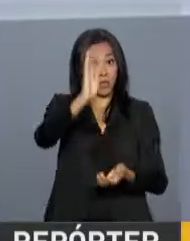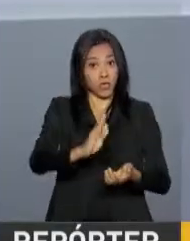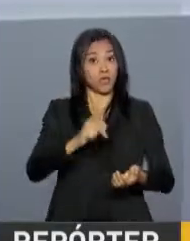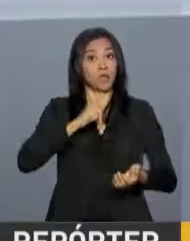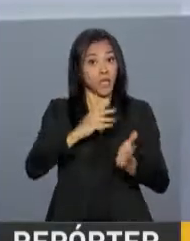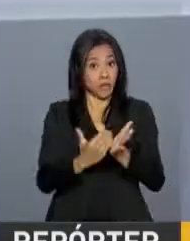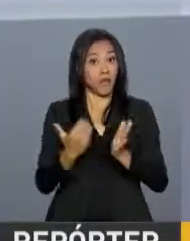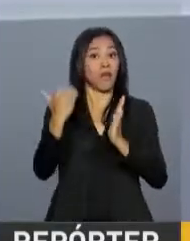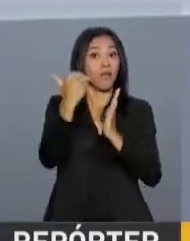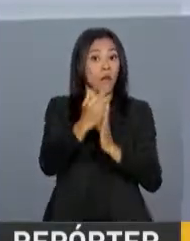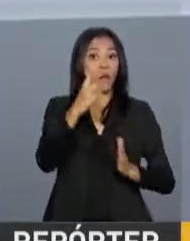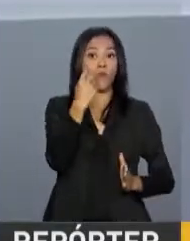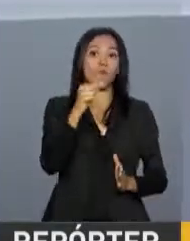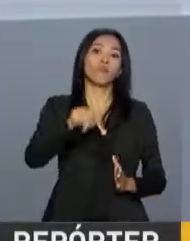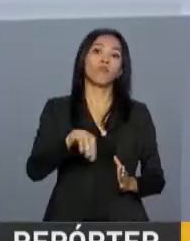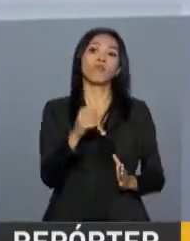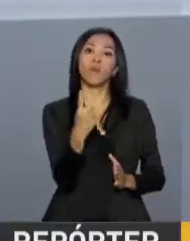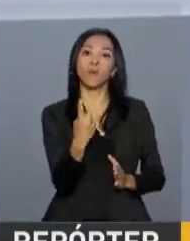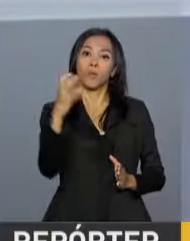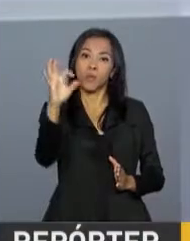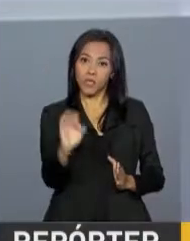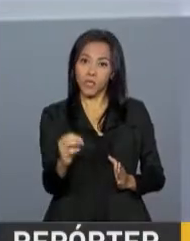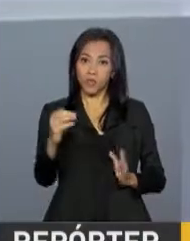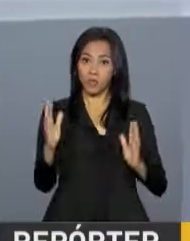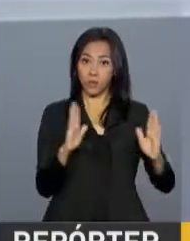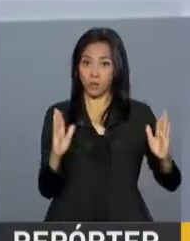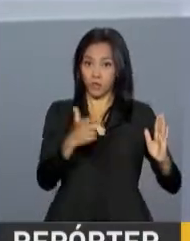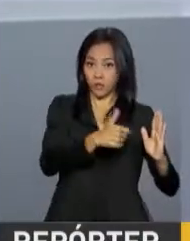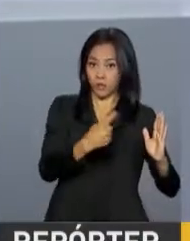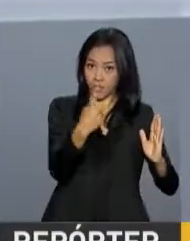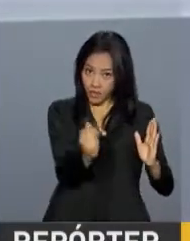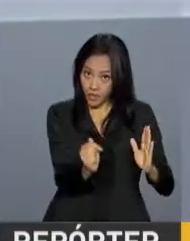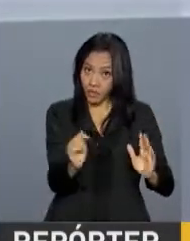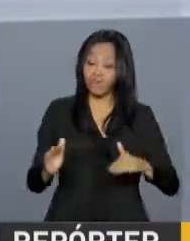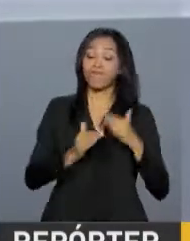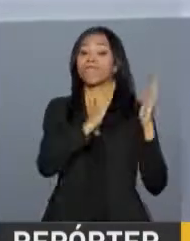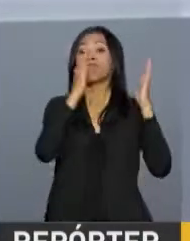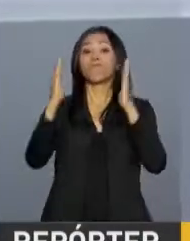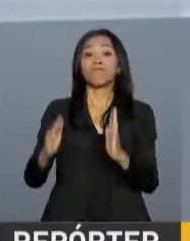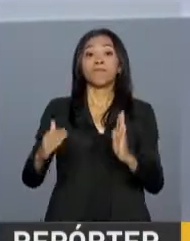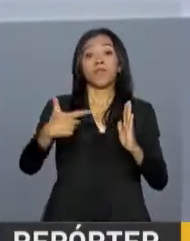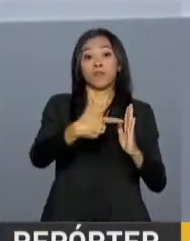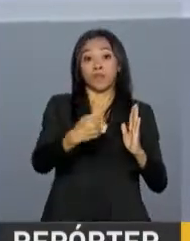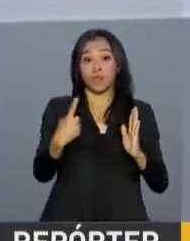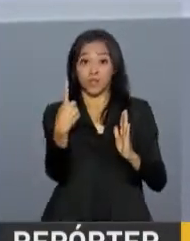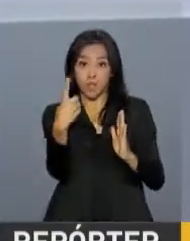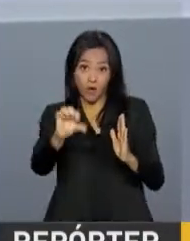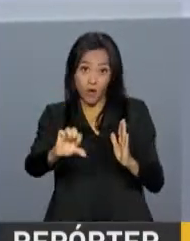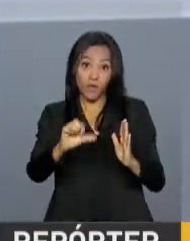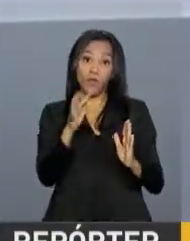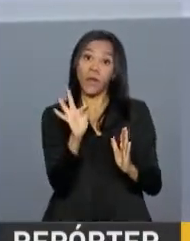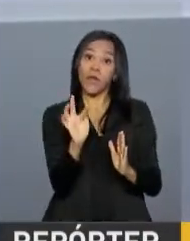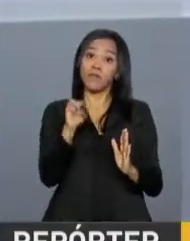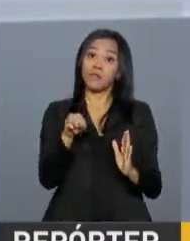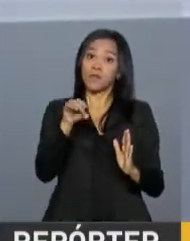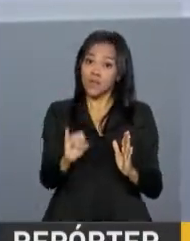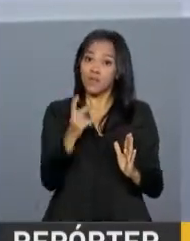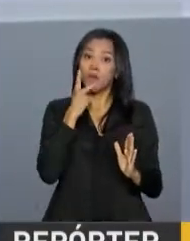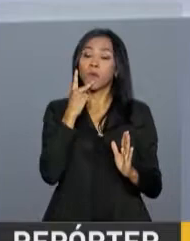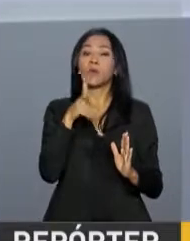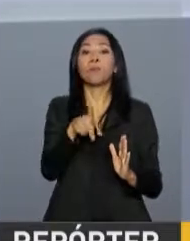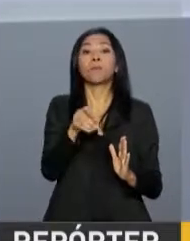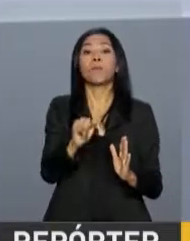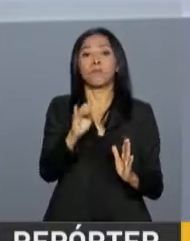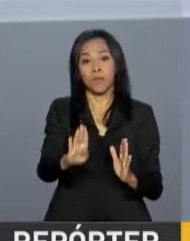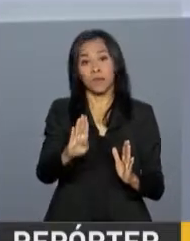1,1 por cento em 2017 e para 2019 o fmi prevê que o desempenho do pib será ainda melhor